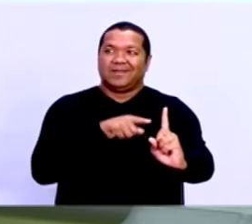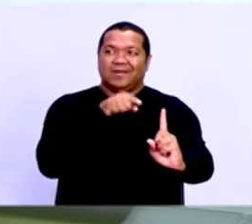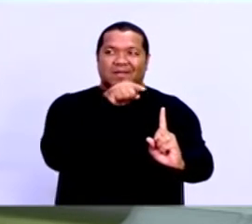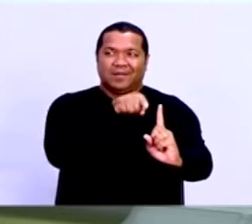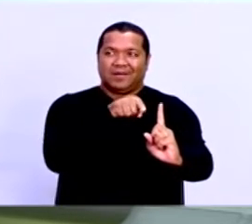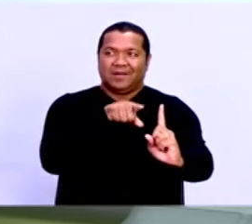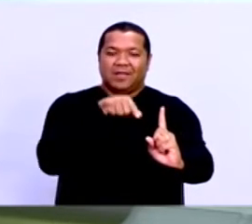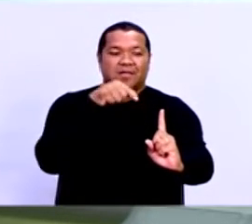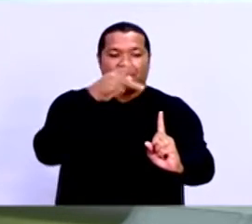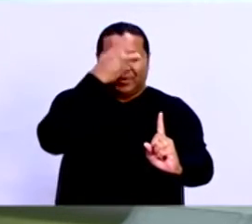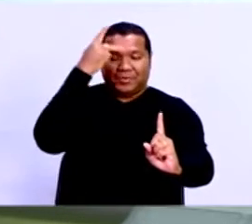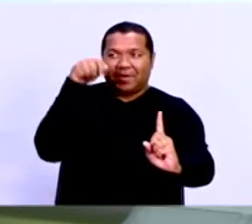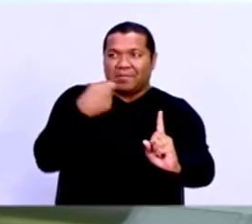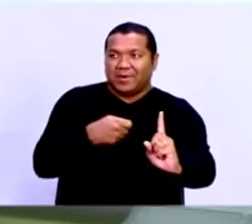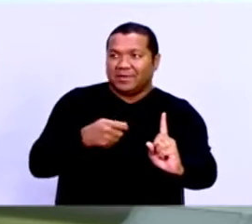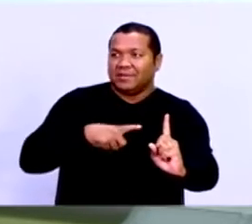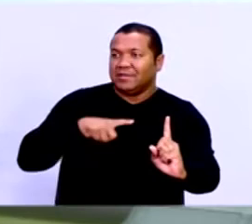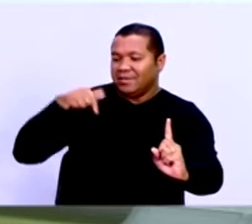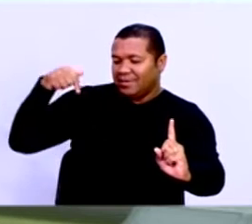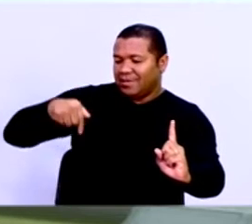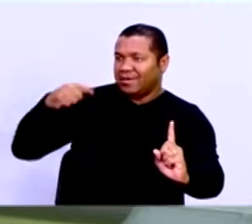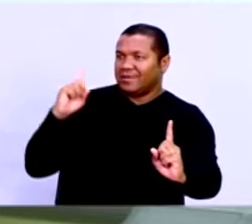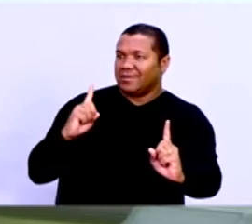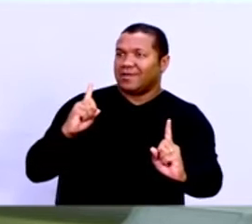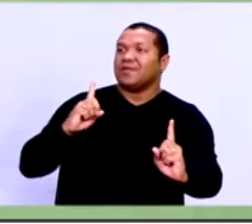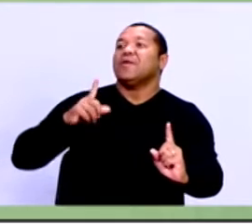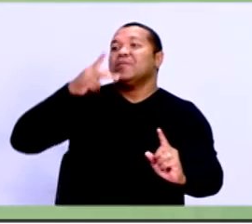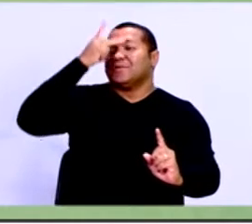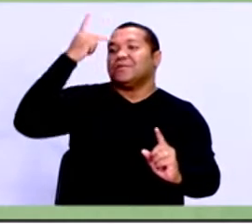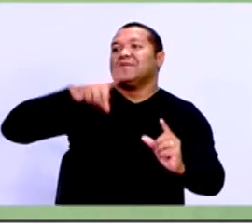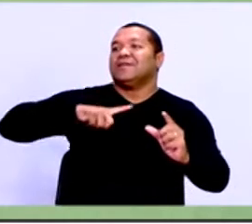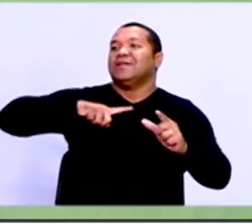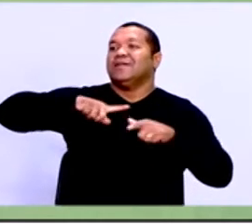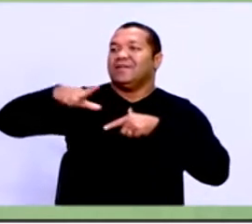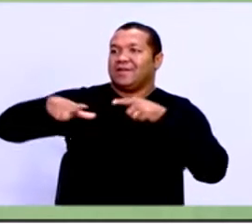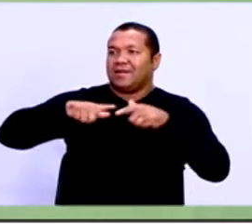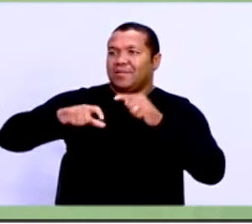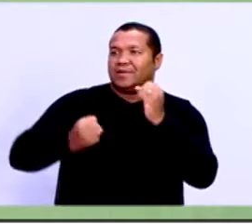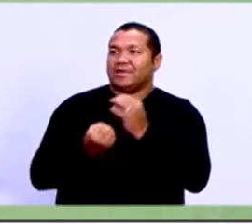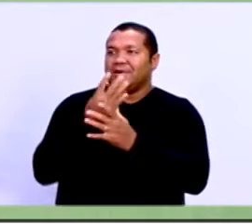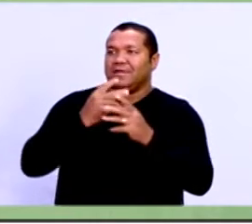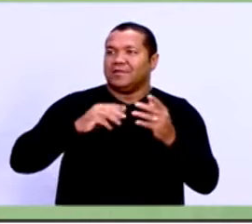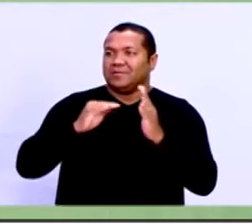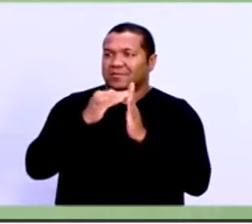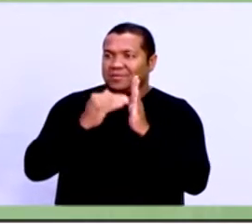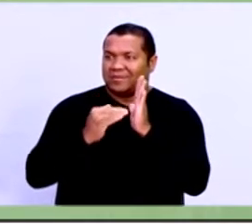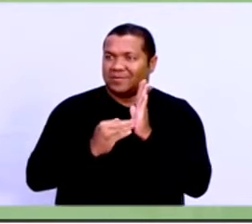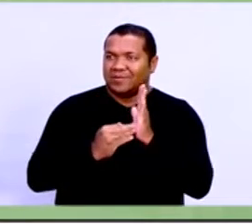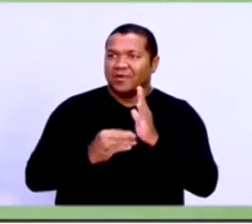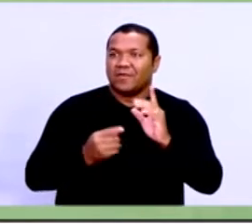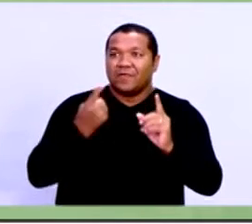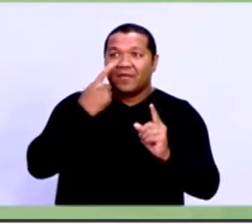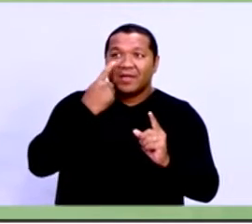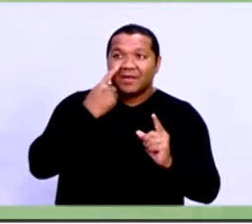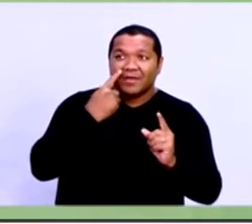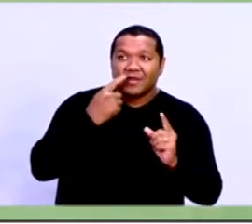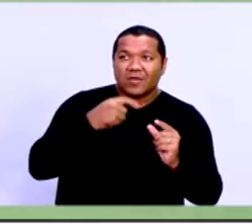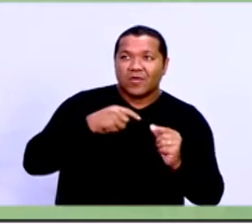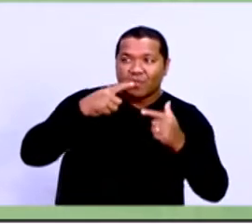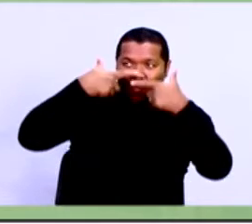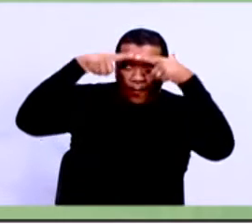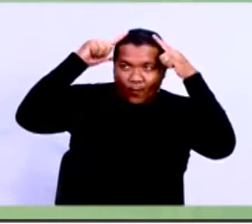isso acontece demais tá vamos dar uma olhada aqui aí esse aqui é o cliente